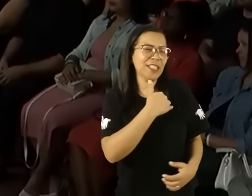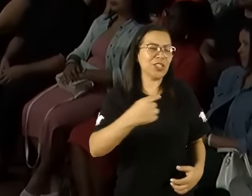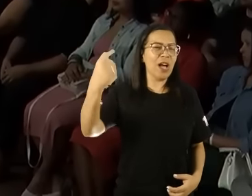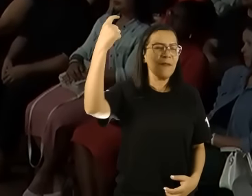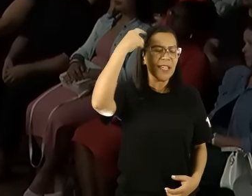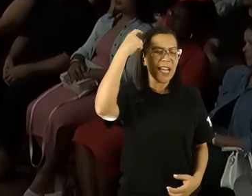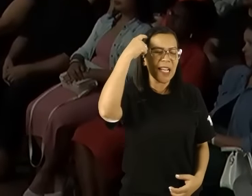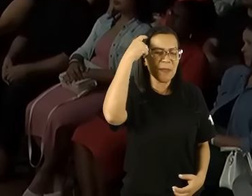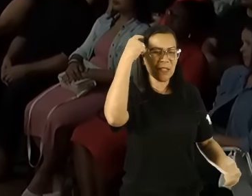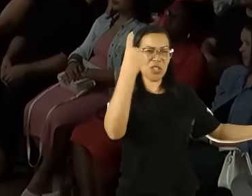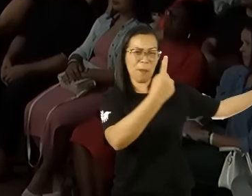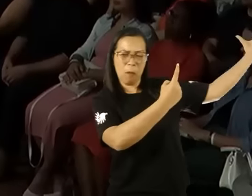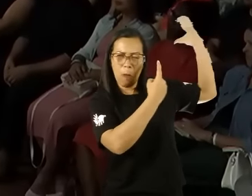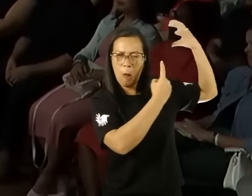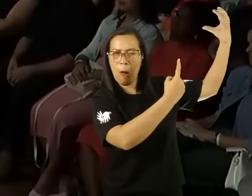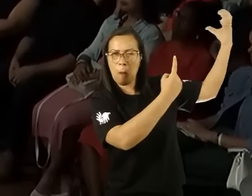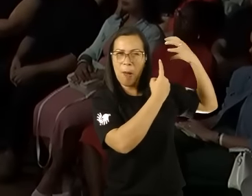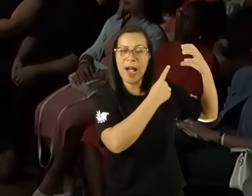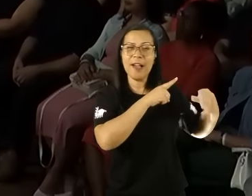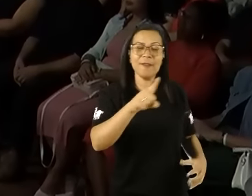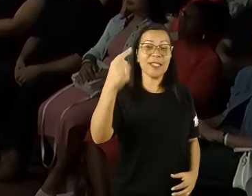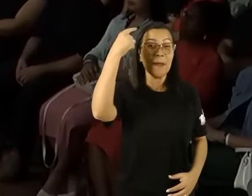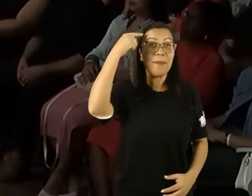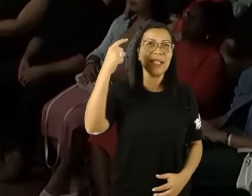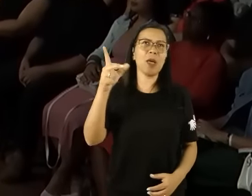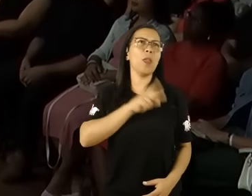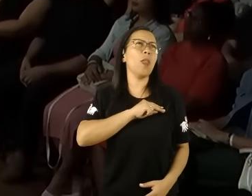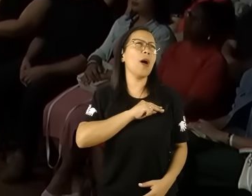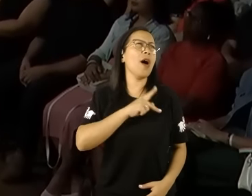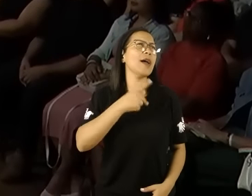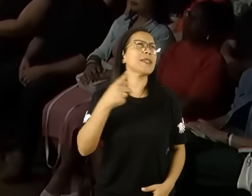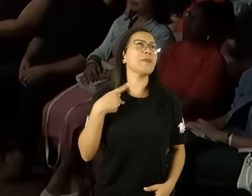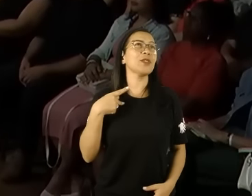Ah, pastor, esses dias eu reencontrei amigos da faculdade. Para quê?